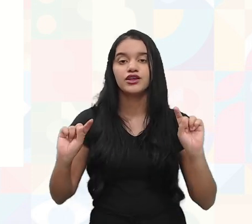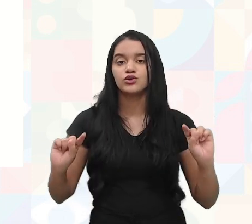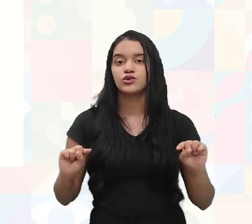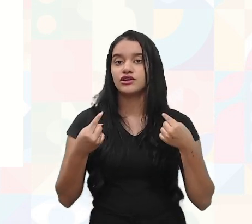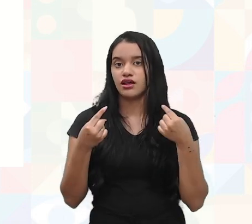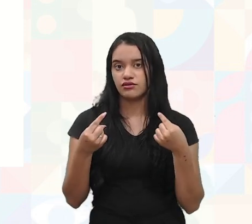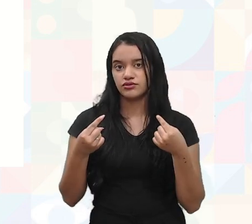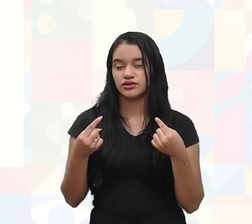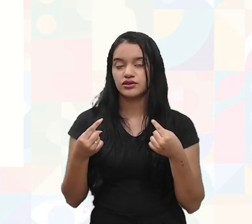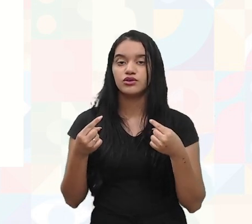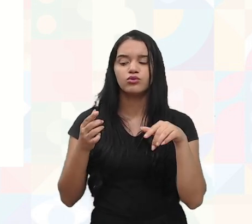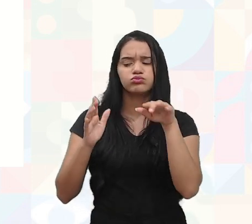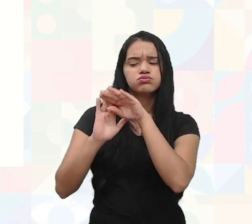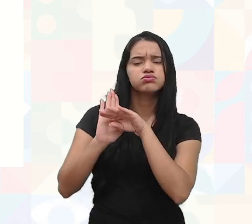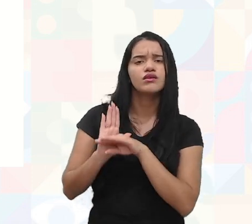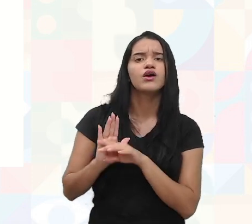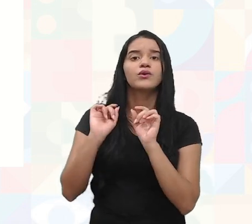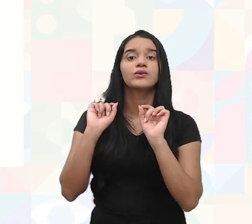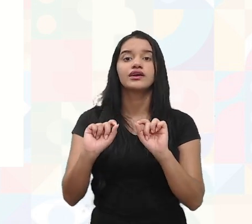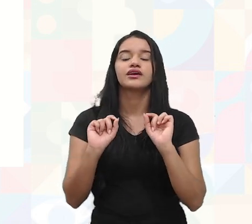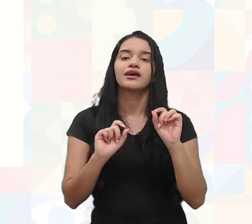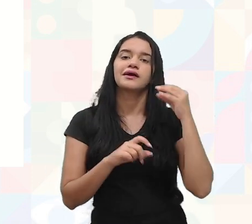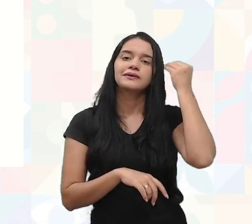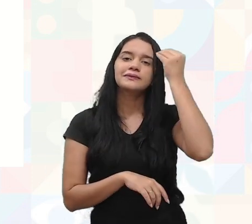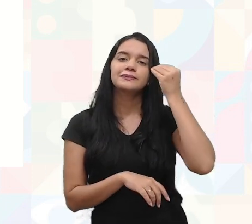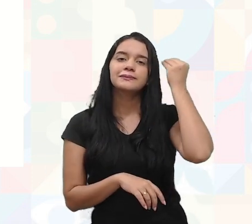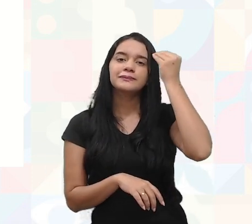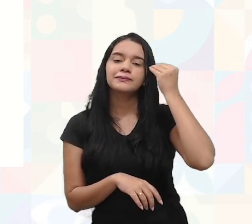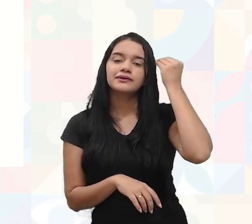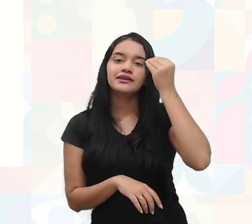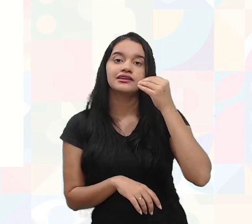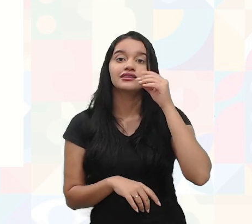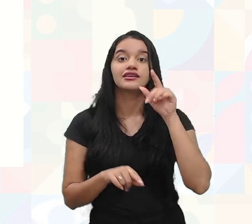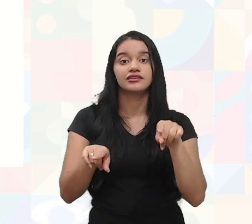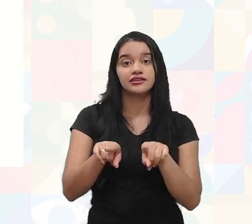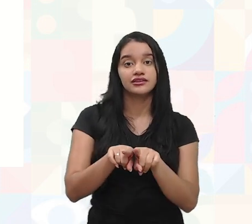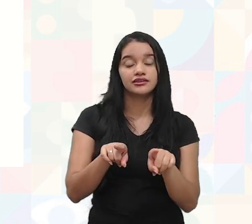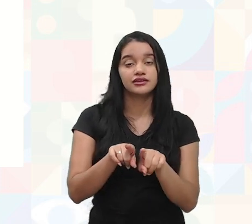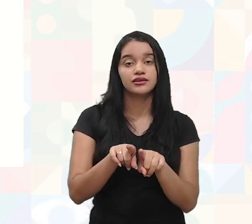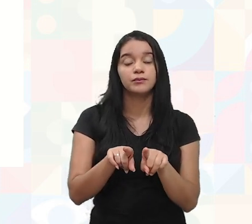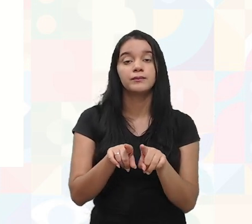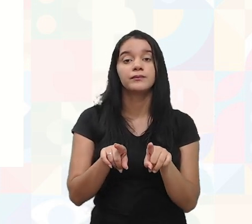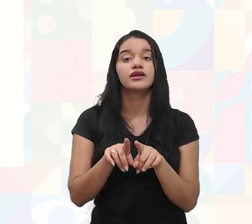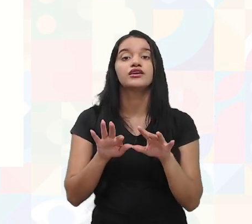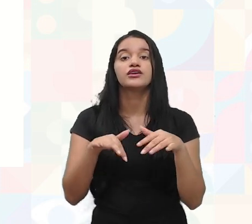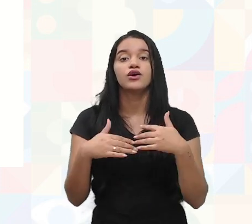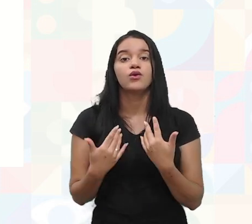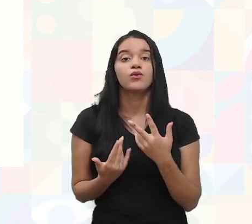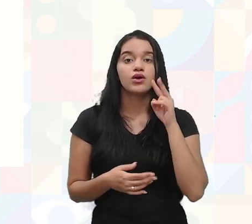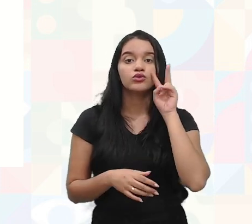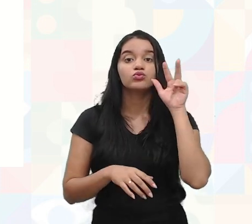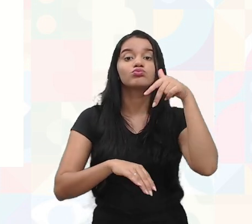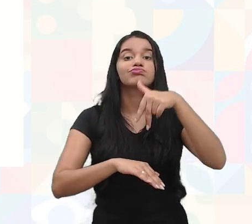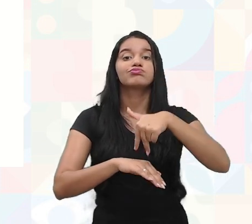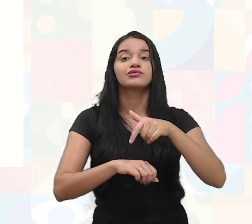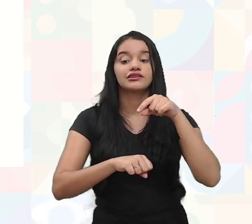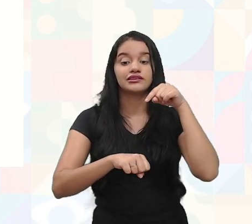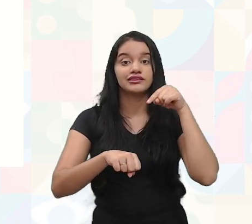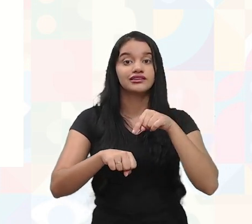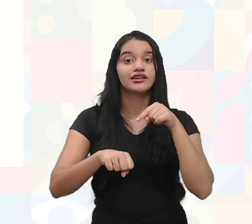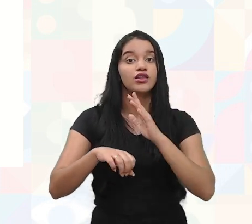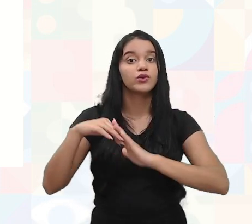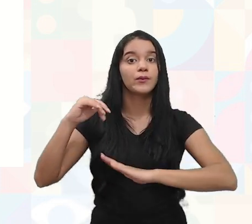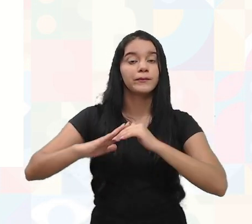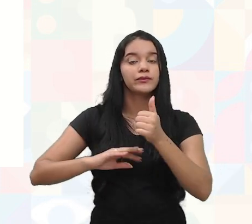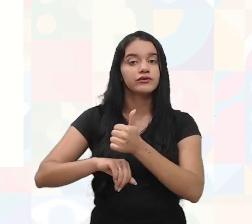ou critério é a experiência e a reputação daquela empresa ou daquele profissional.